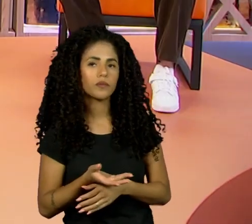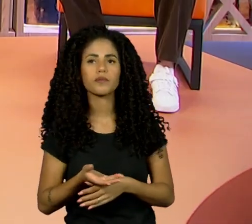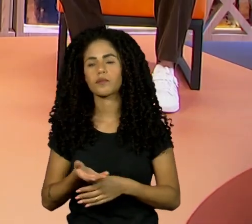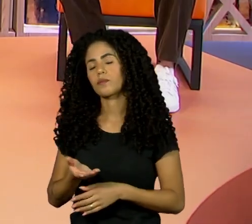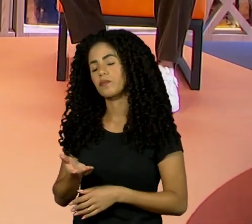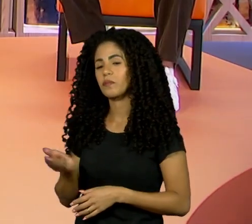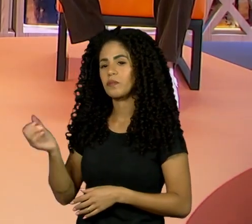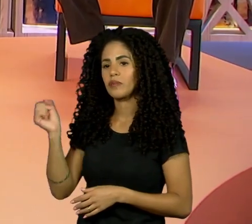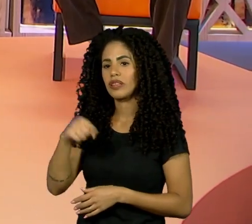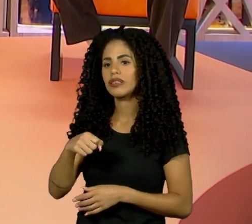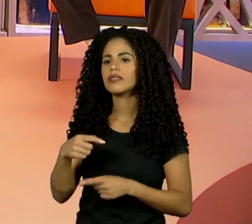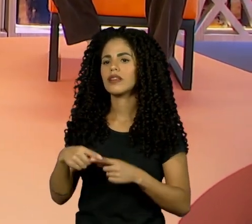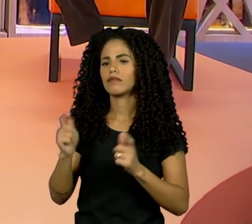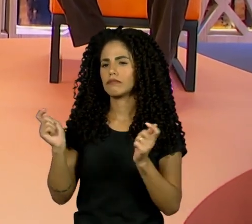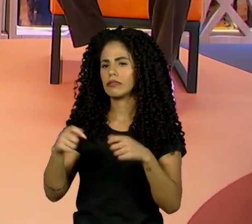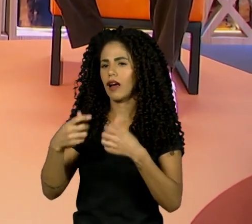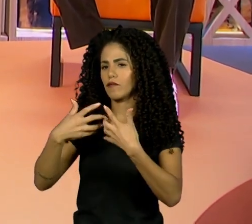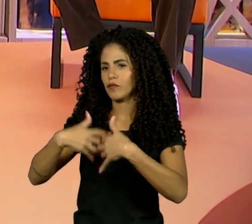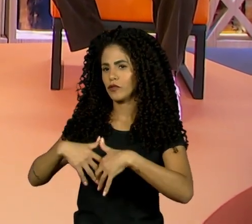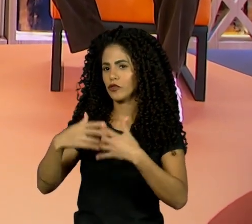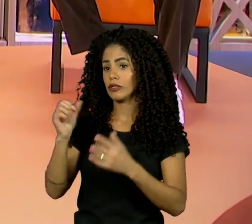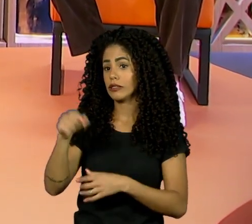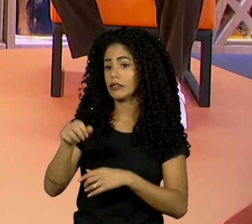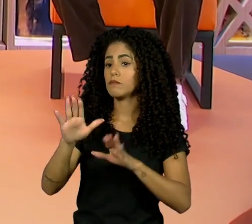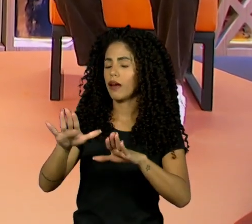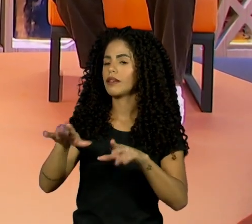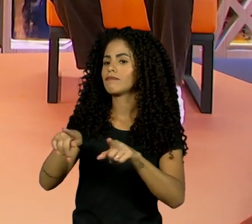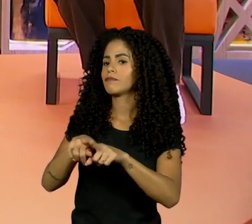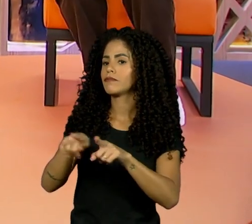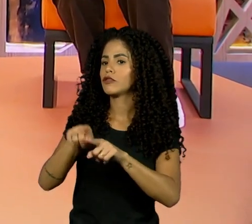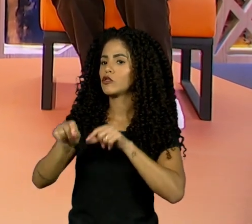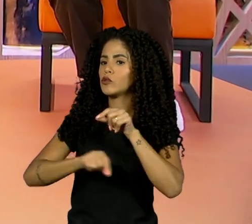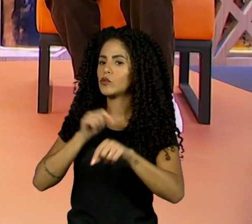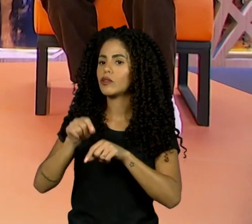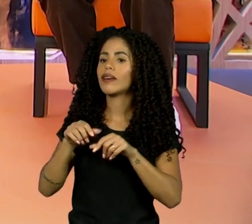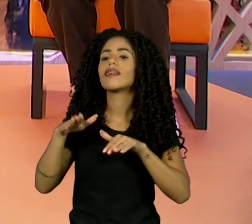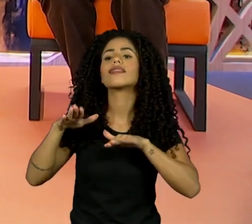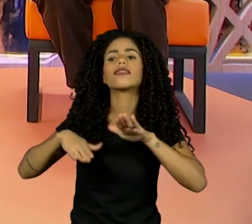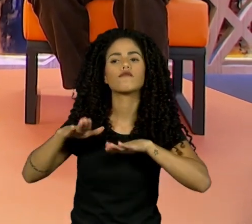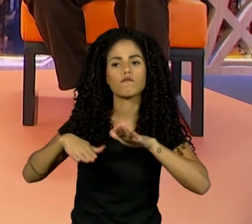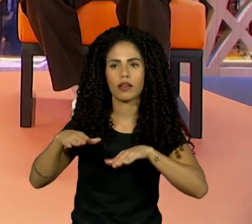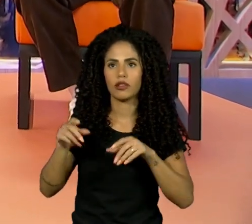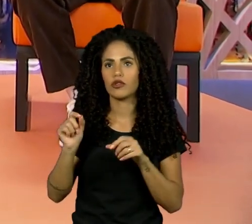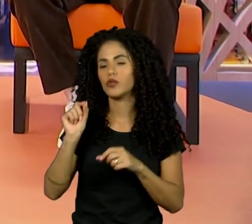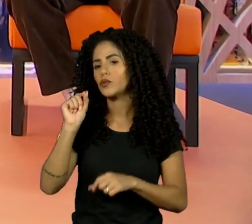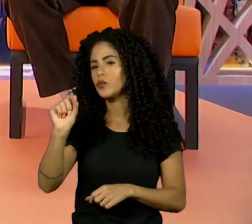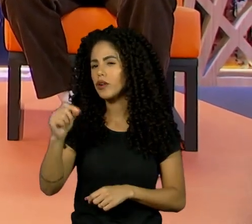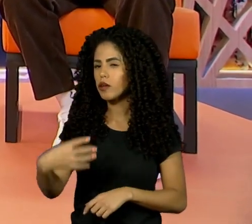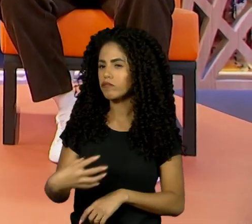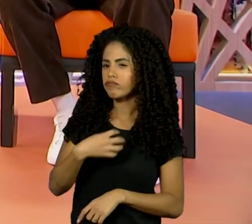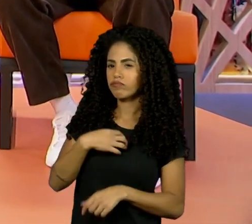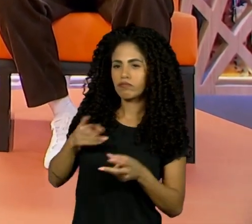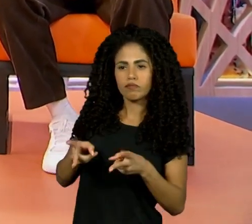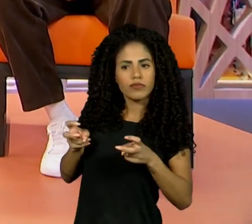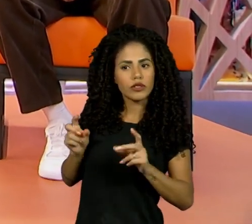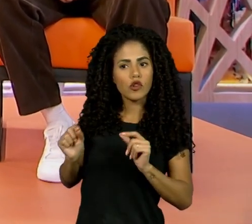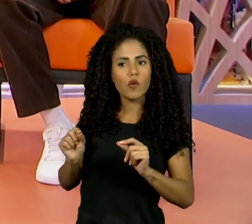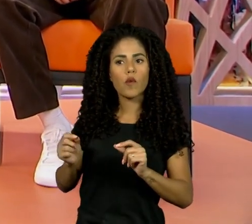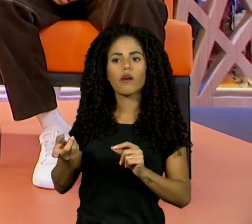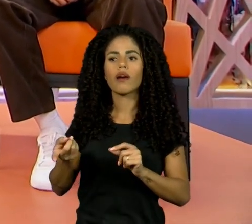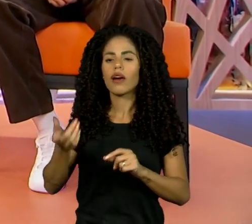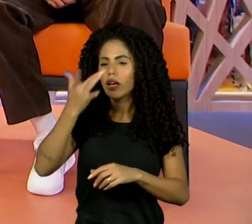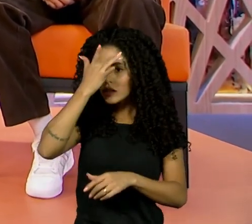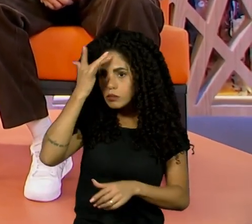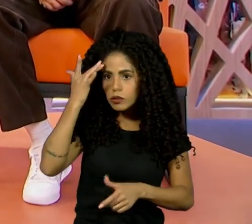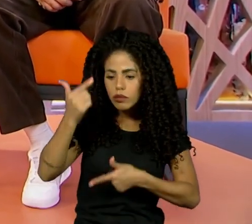um caminho que funciona muito, mas eu acho que tem muito da originalidade. Uma coisa que eu tenho sentido muito no mundo dos